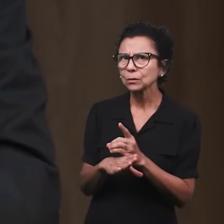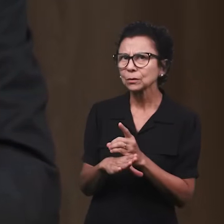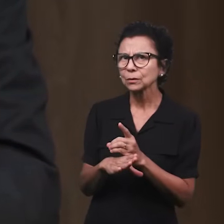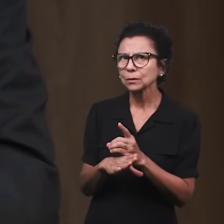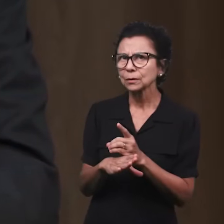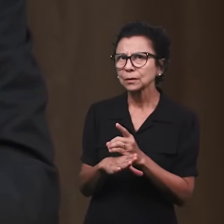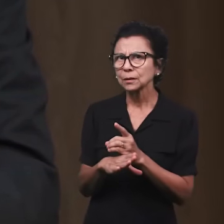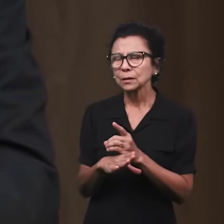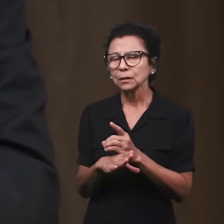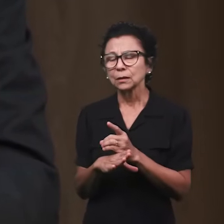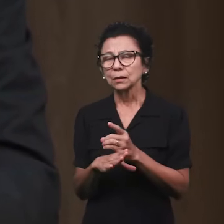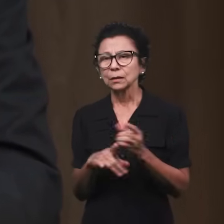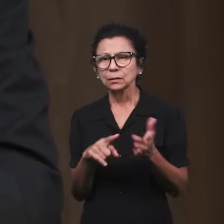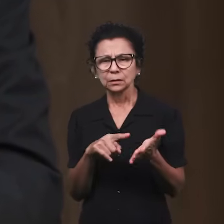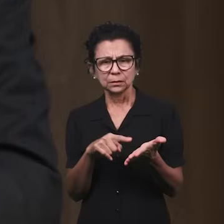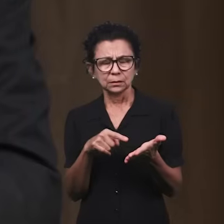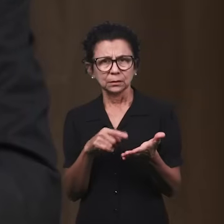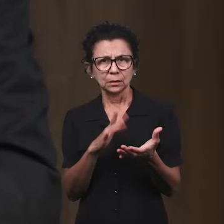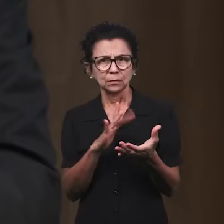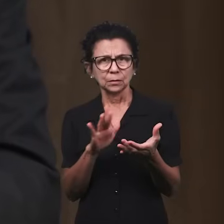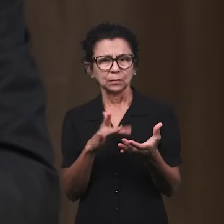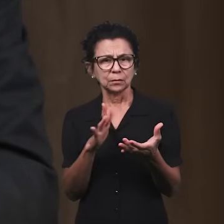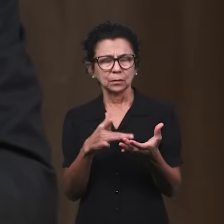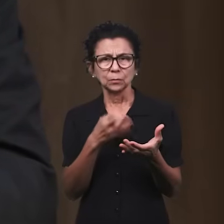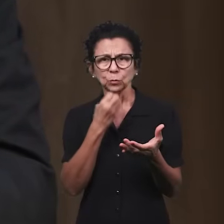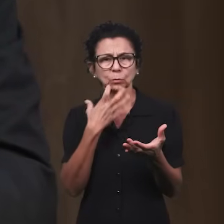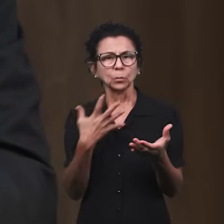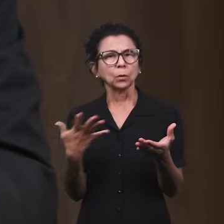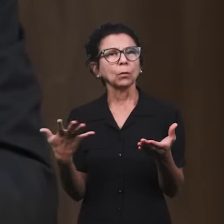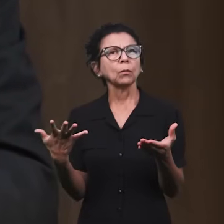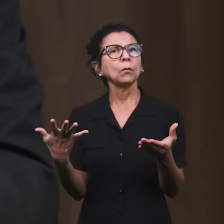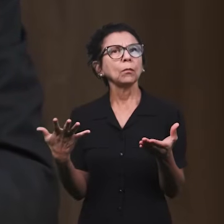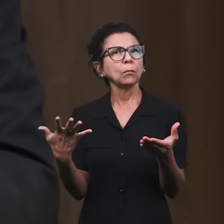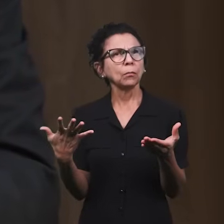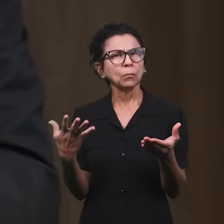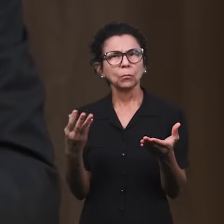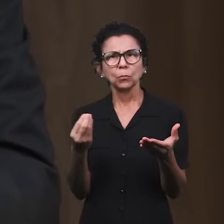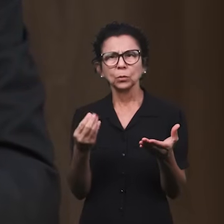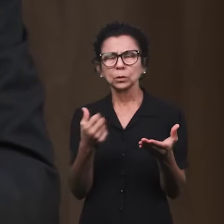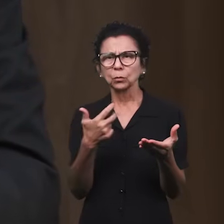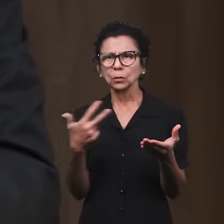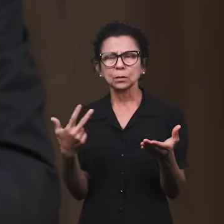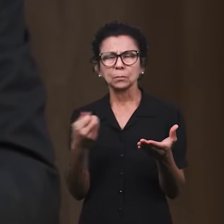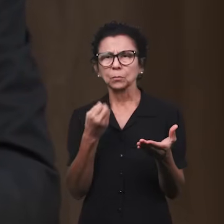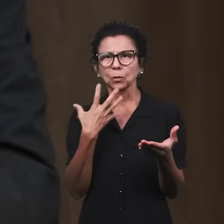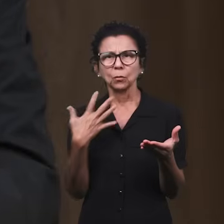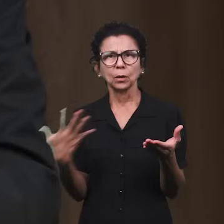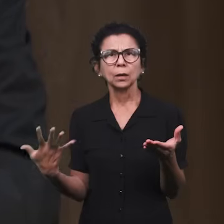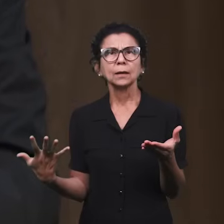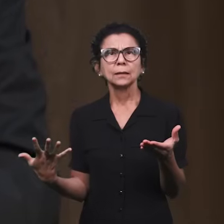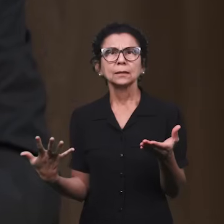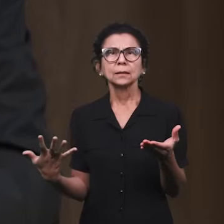isso, porque tem muita coisa boa aqui, isso aqui é um mapa na mão da gente. Isso aqui tem muita coisa boa, mas também tem